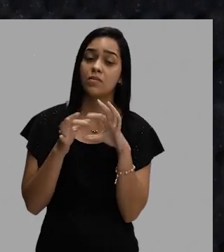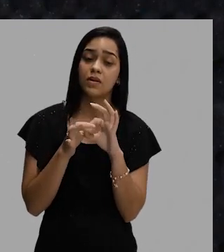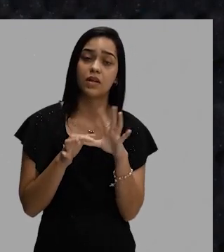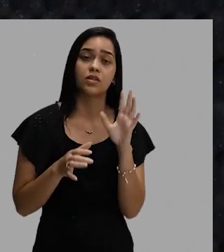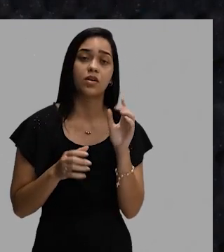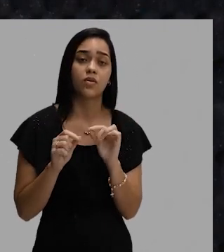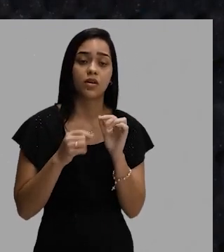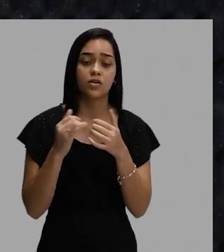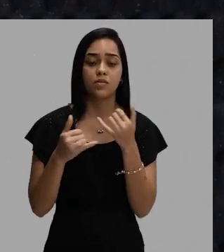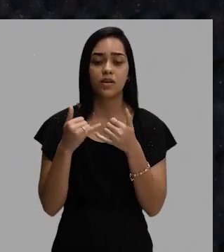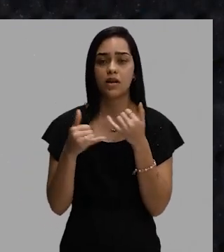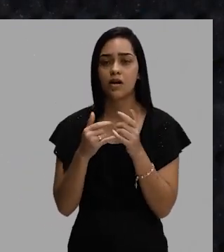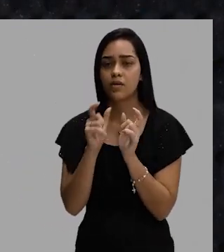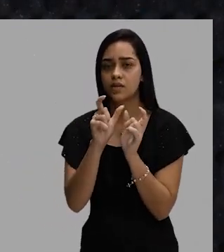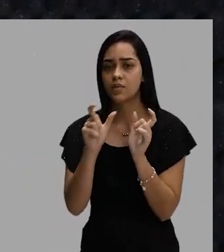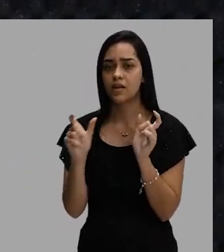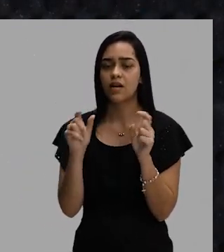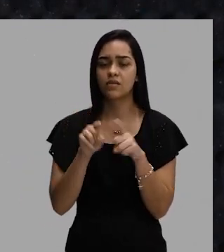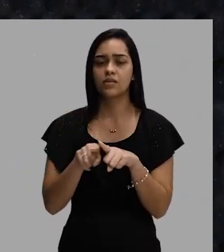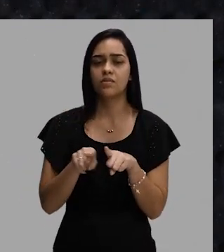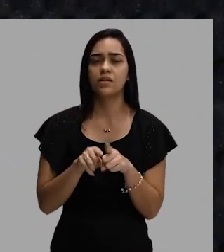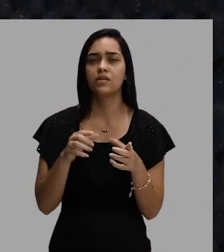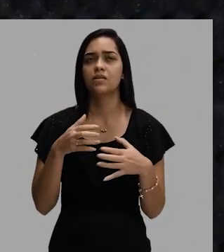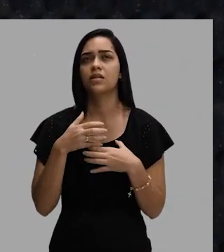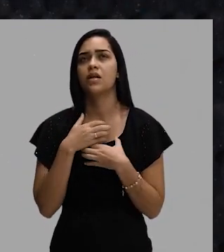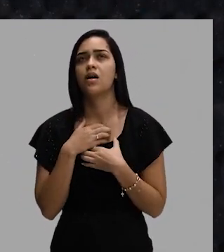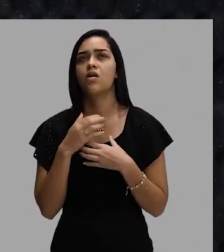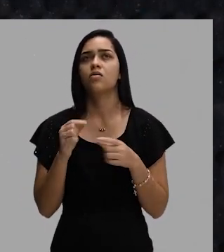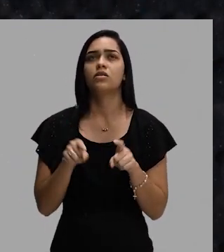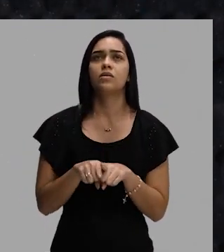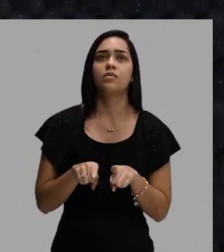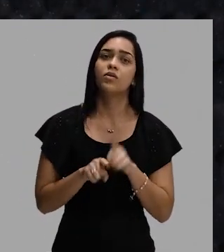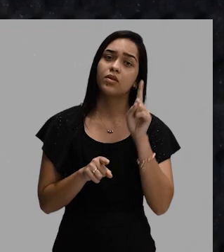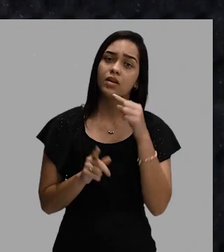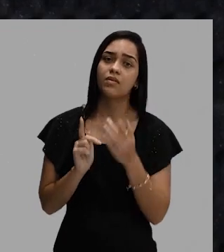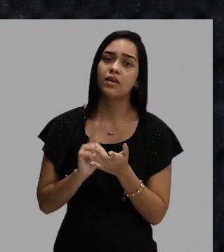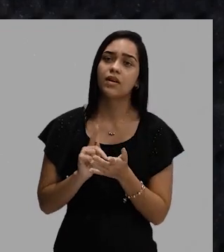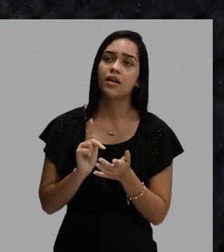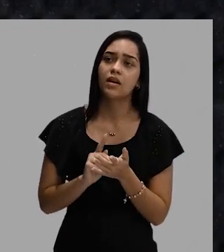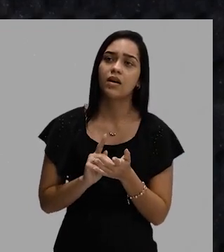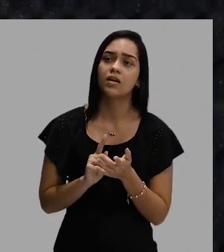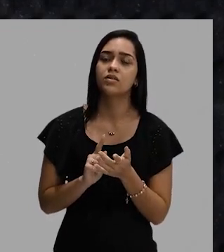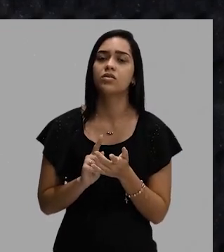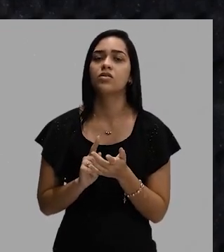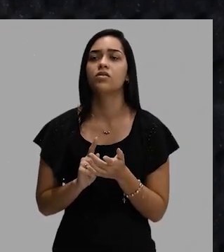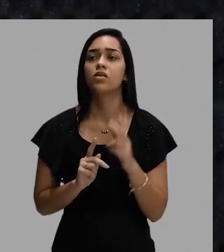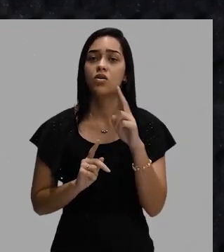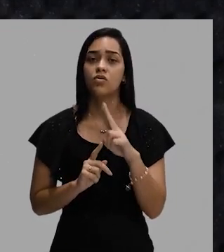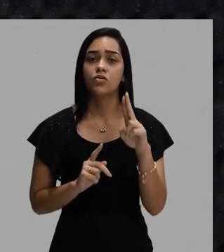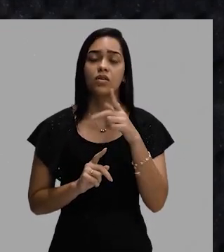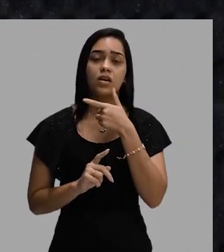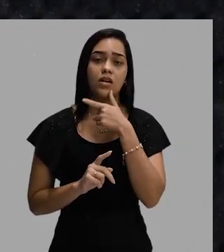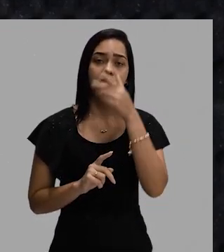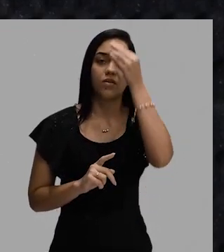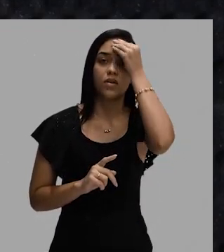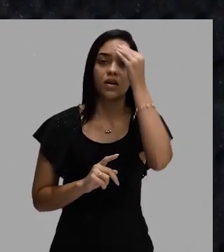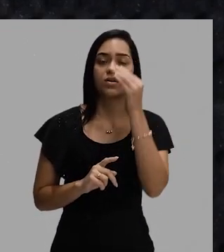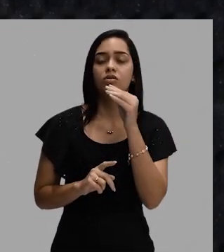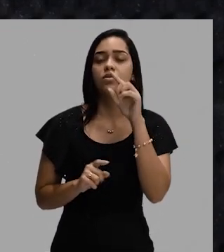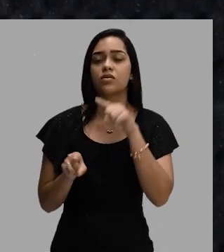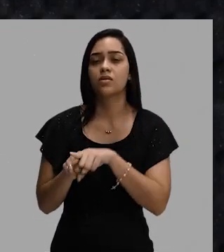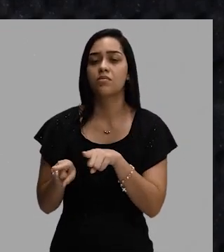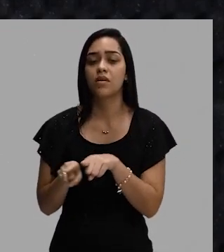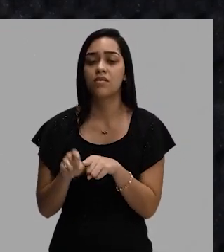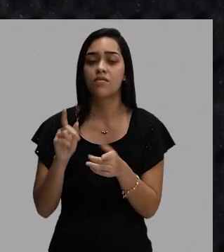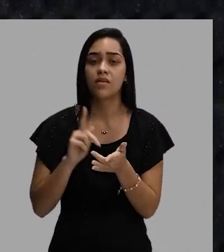disse, de brincar com as palavras, de trabalhar com o sensorial, de trabalhar com o que é real, com o que é irreal, usar a linguagem literal, a